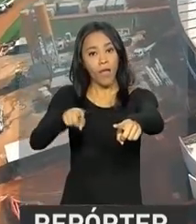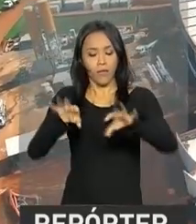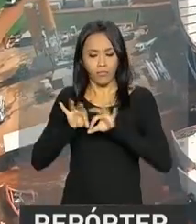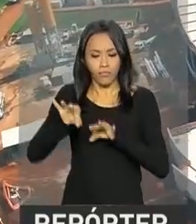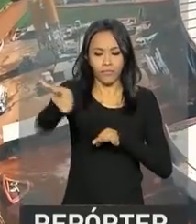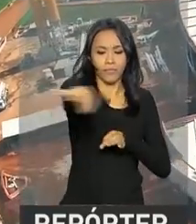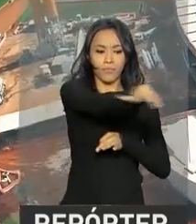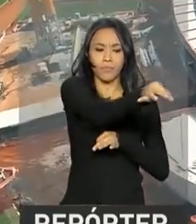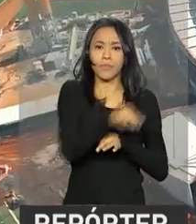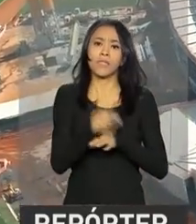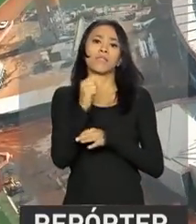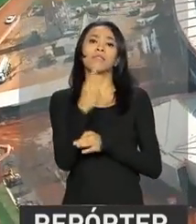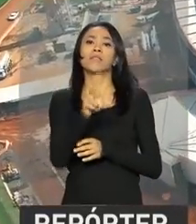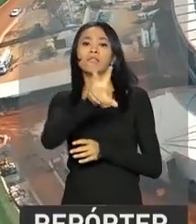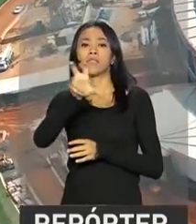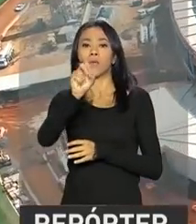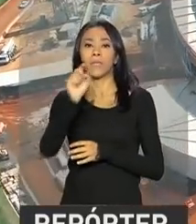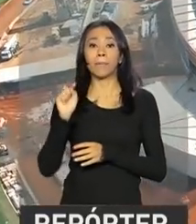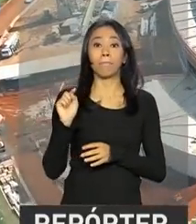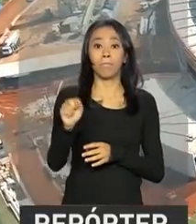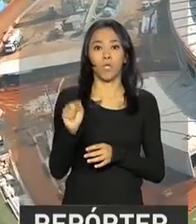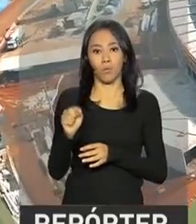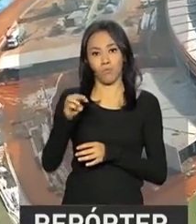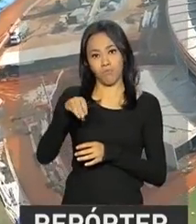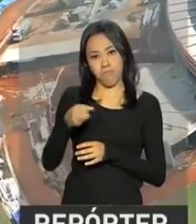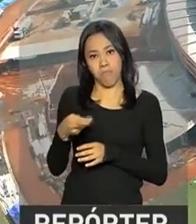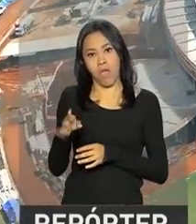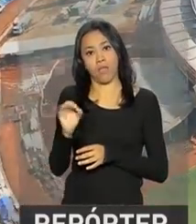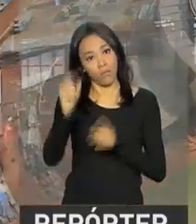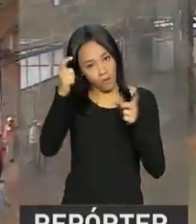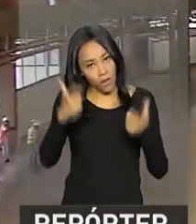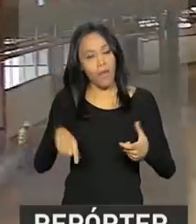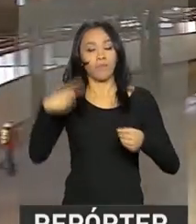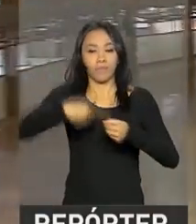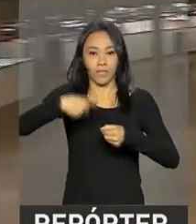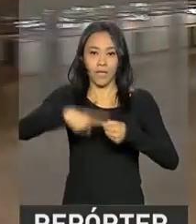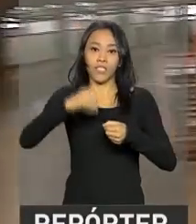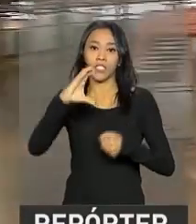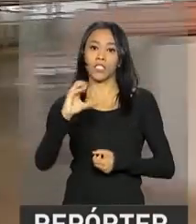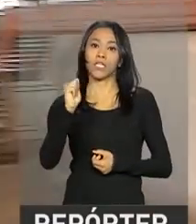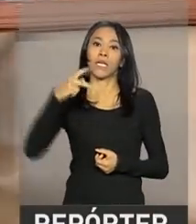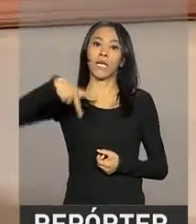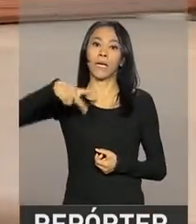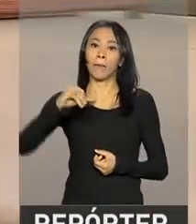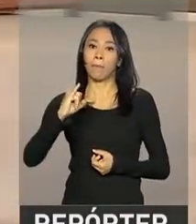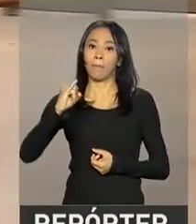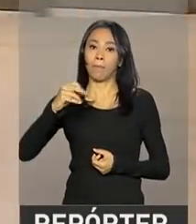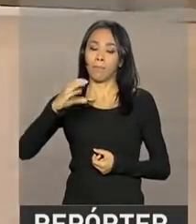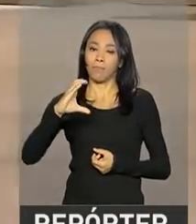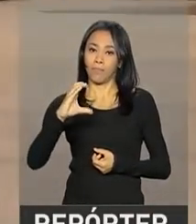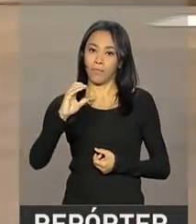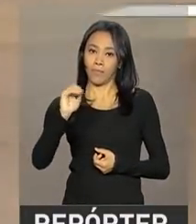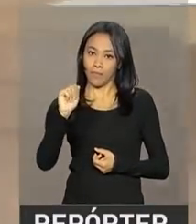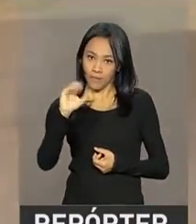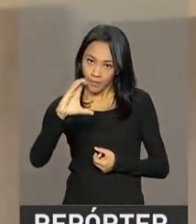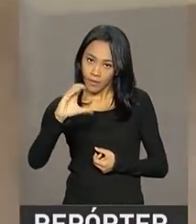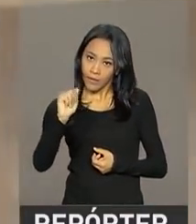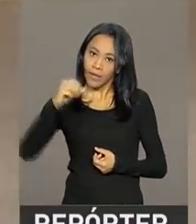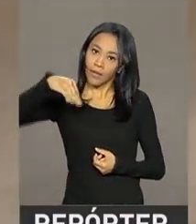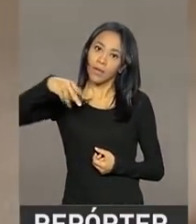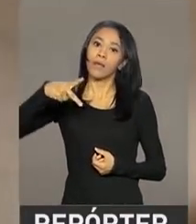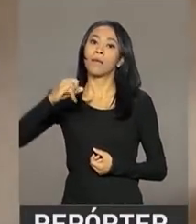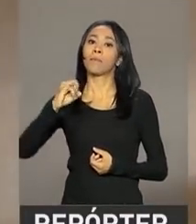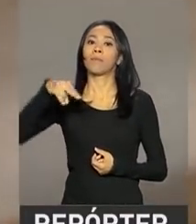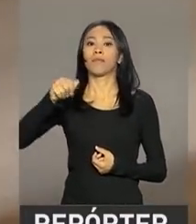de 150 mil metros quadrados, também em Campinas. O Sirius tem mais de 500 metros de